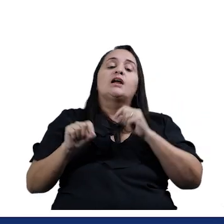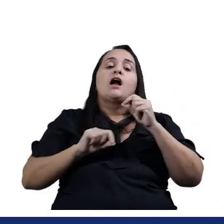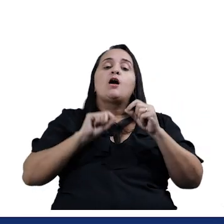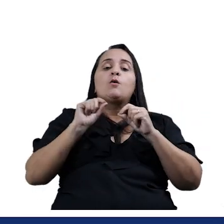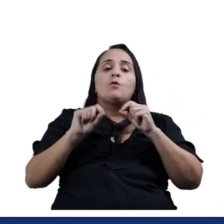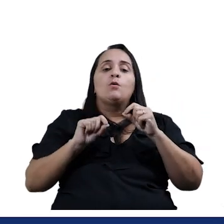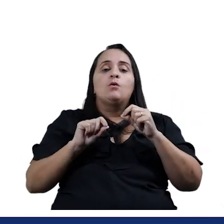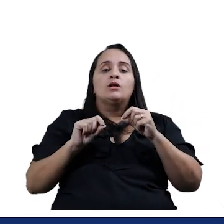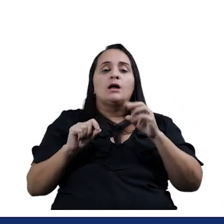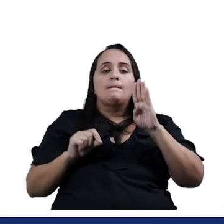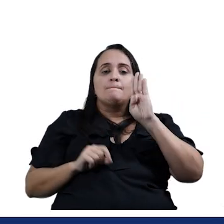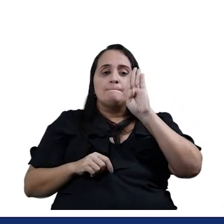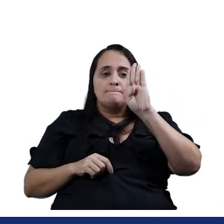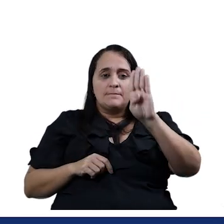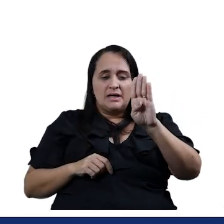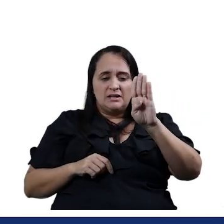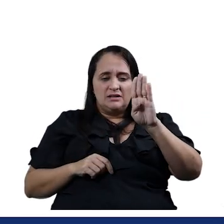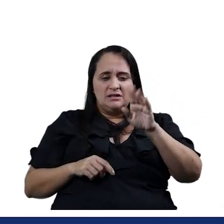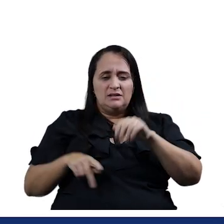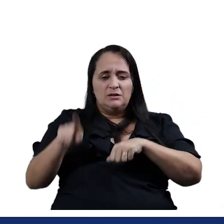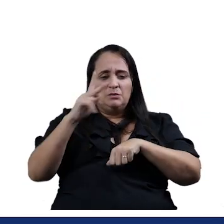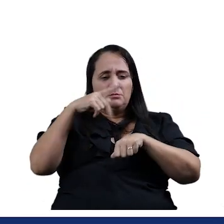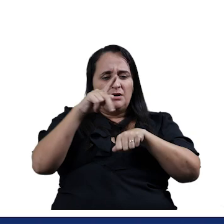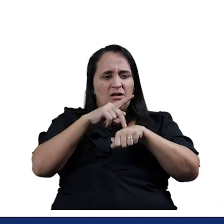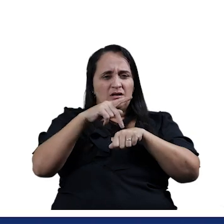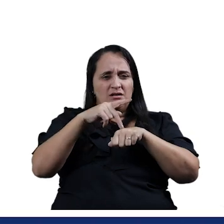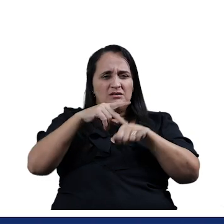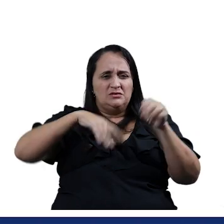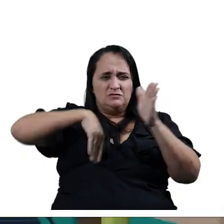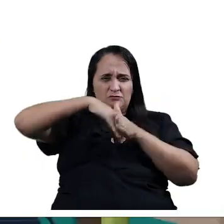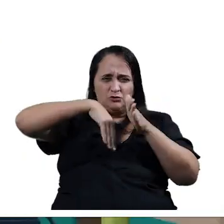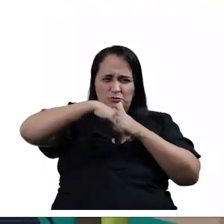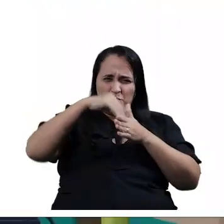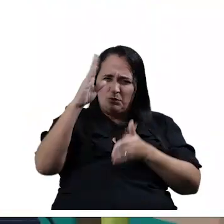Marte. Letra B, o Brasil é o país do futebol.